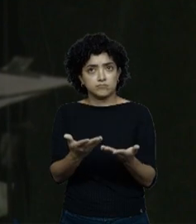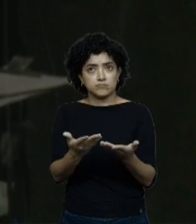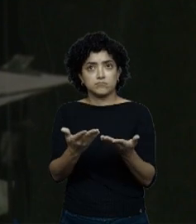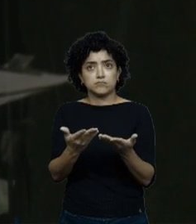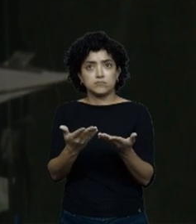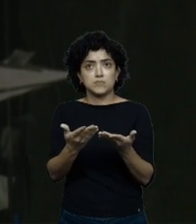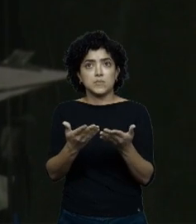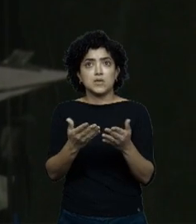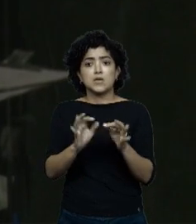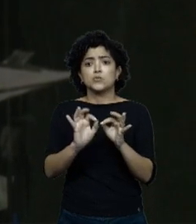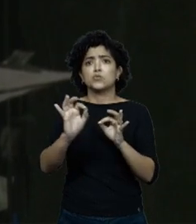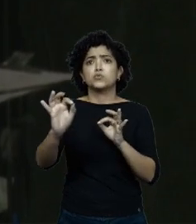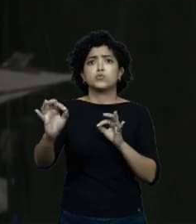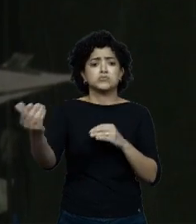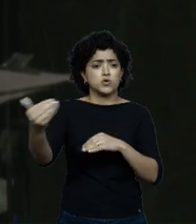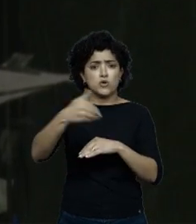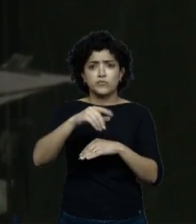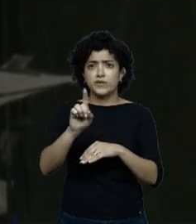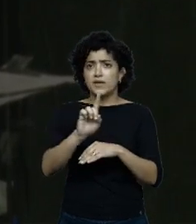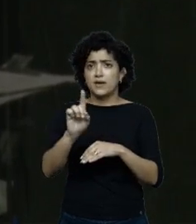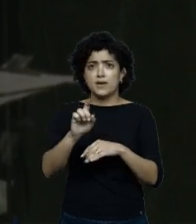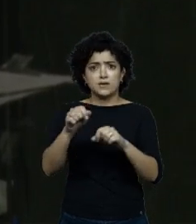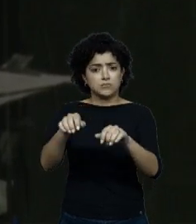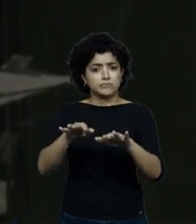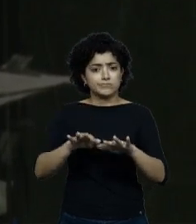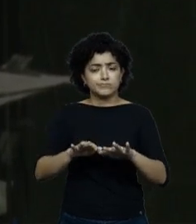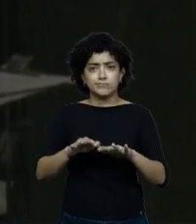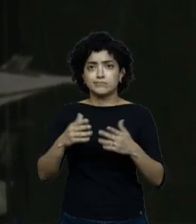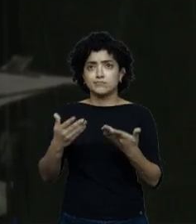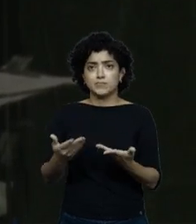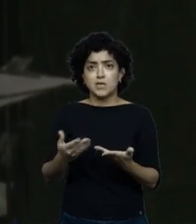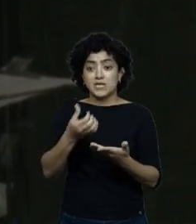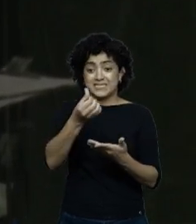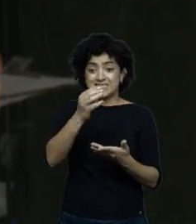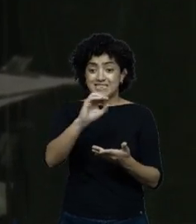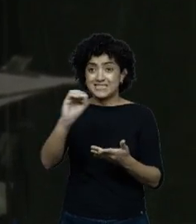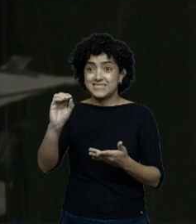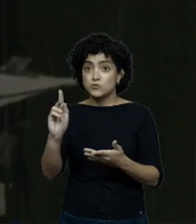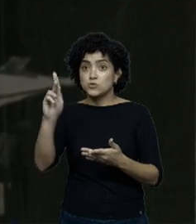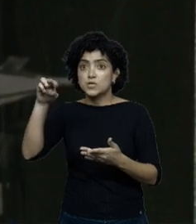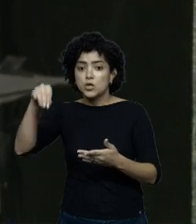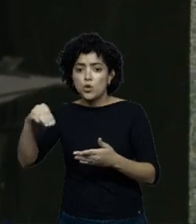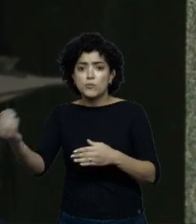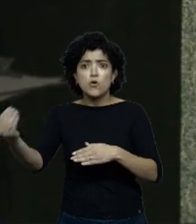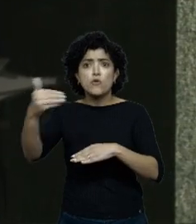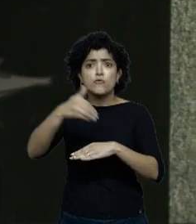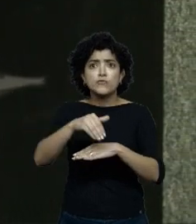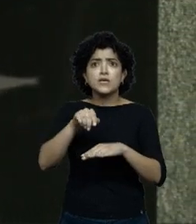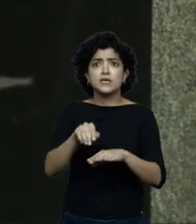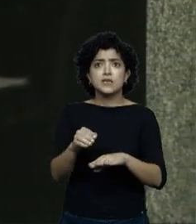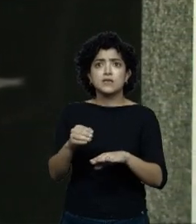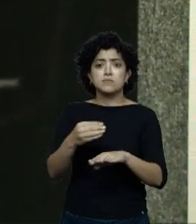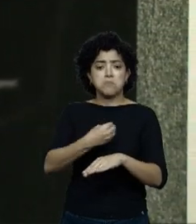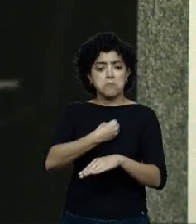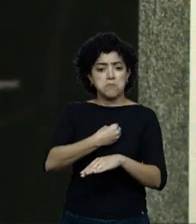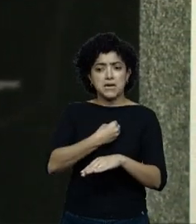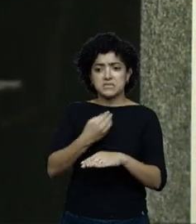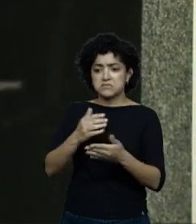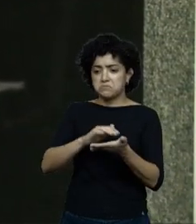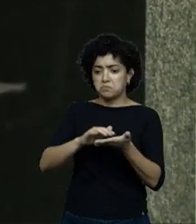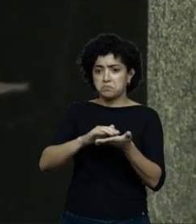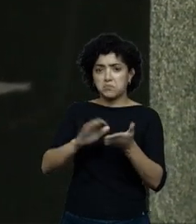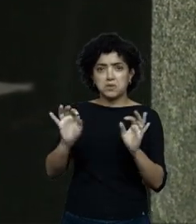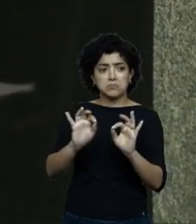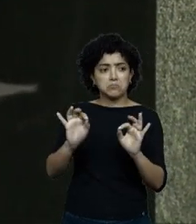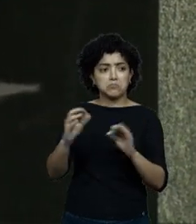quilômetro daqui e não estão aqui 900m daqui eu vim 600 Km daqui para não ter nem a secretaria aqui né então é